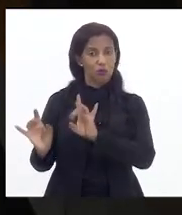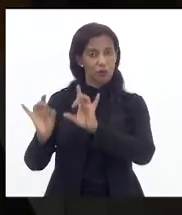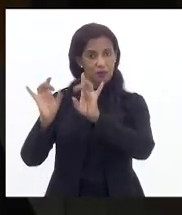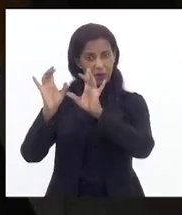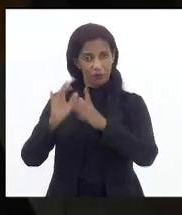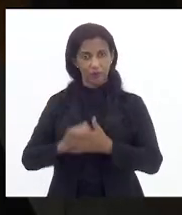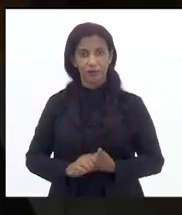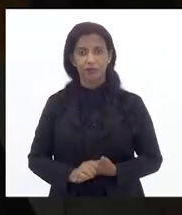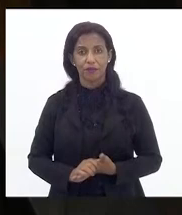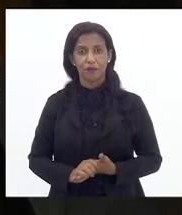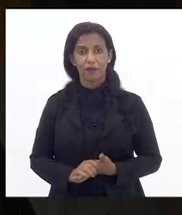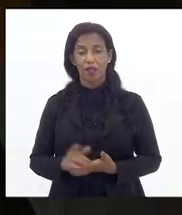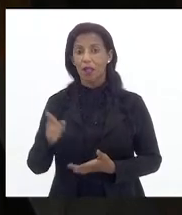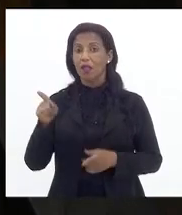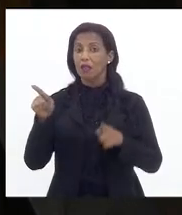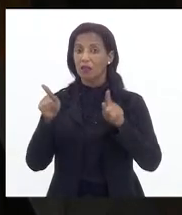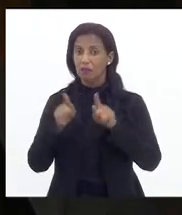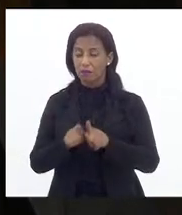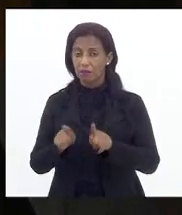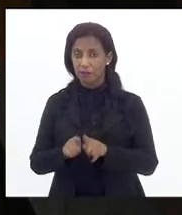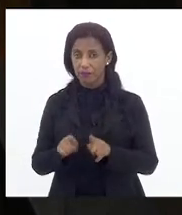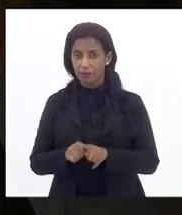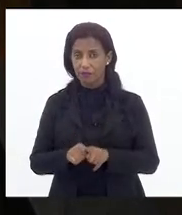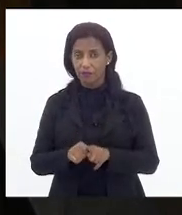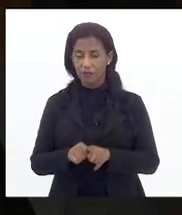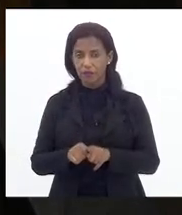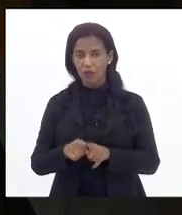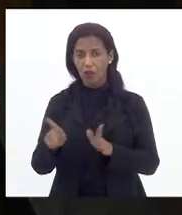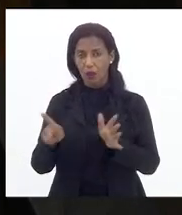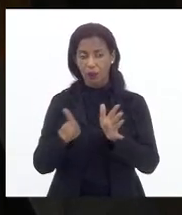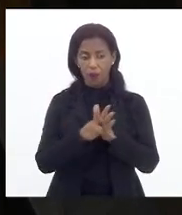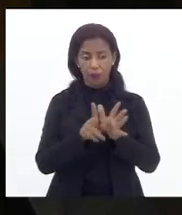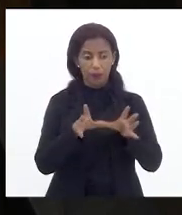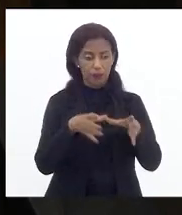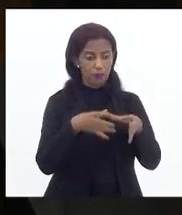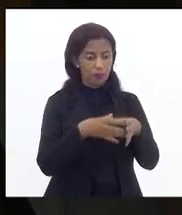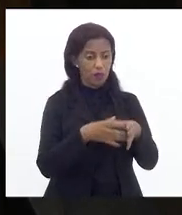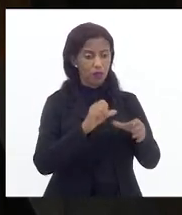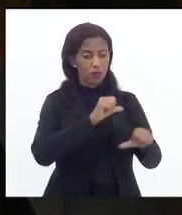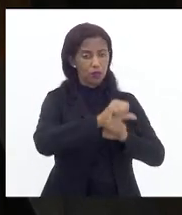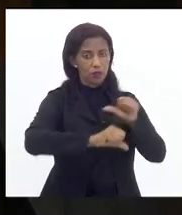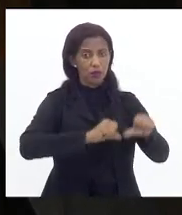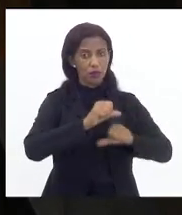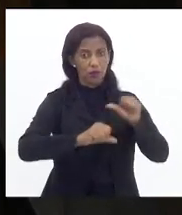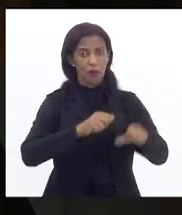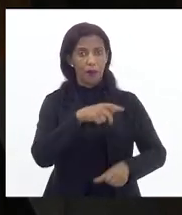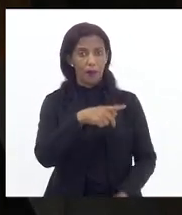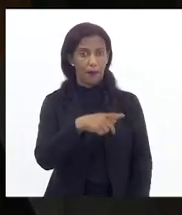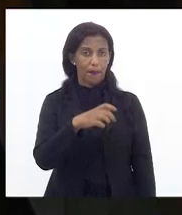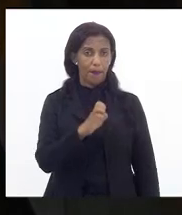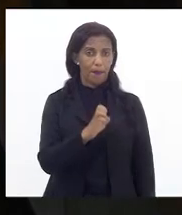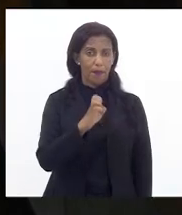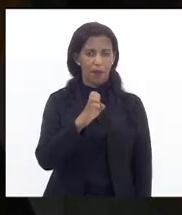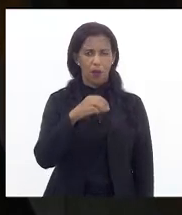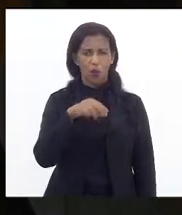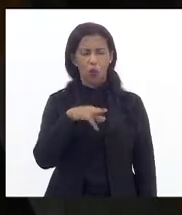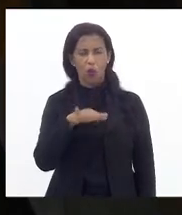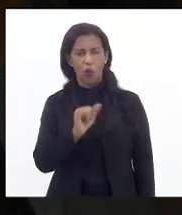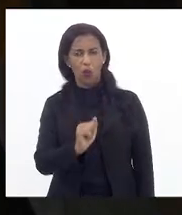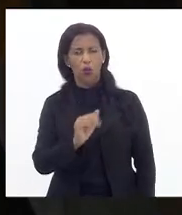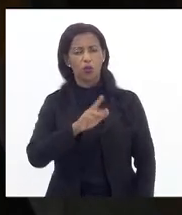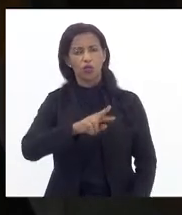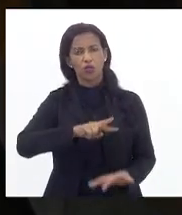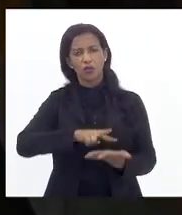especiais não só a sua transformação em pecúnia que já seria né